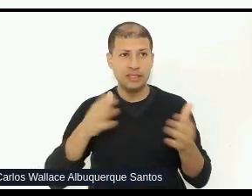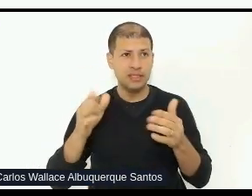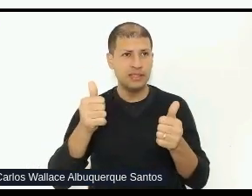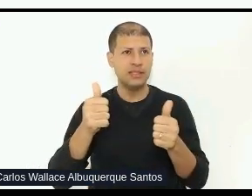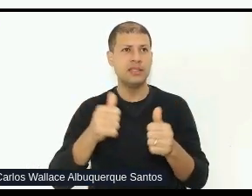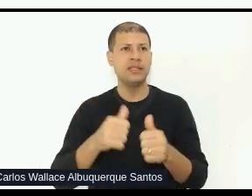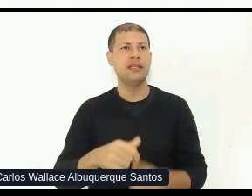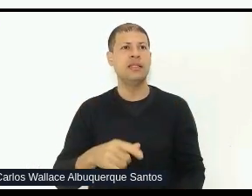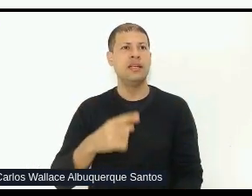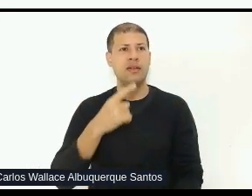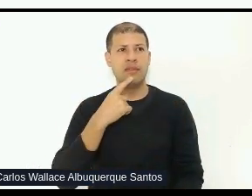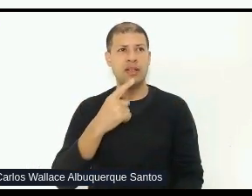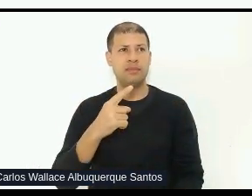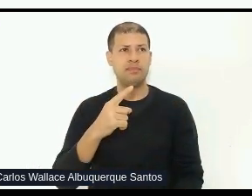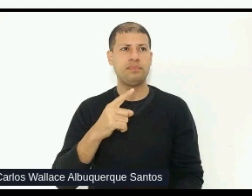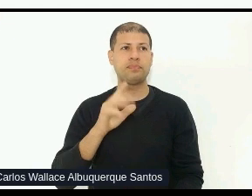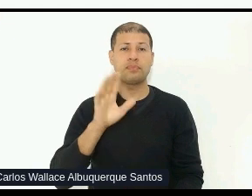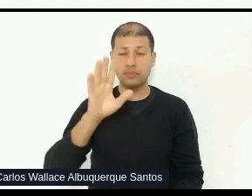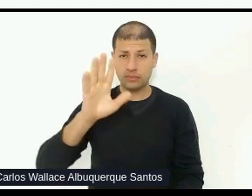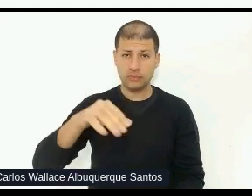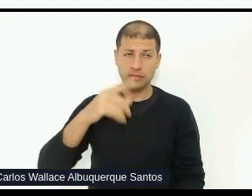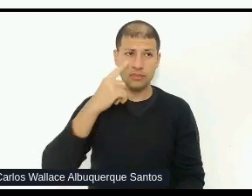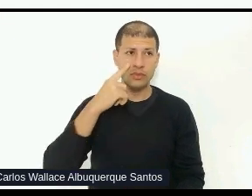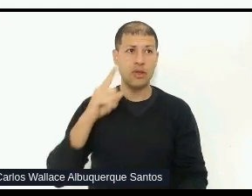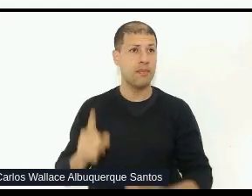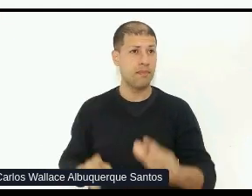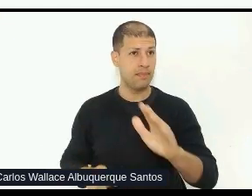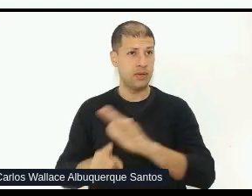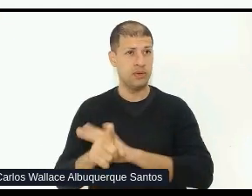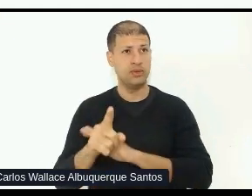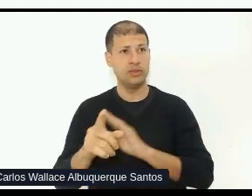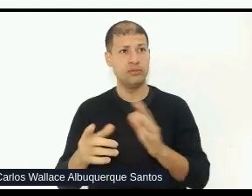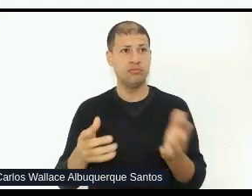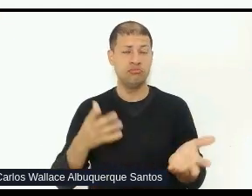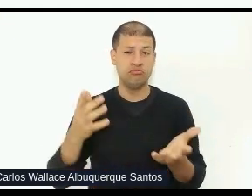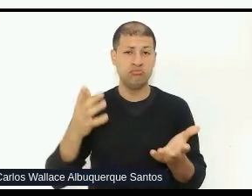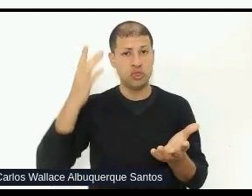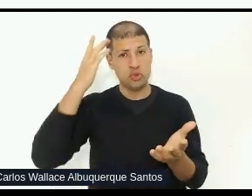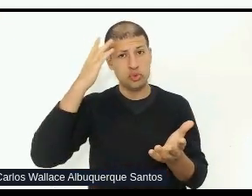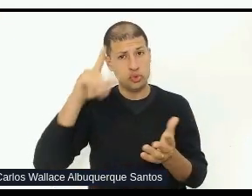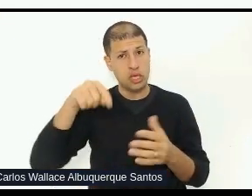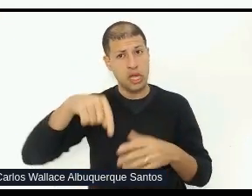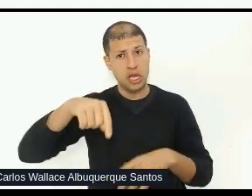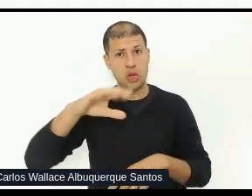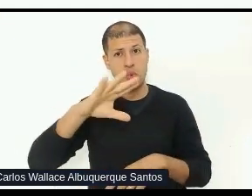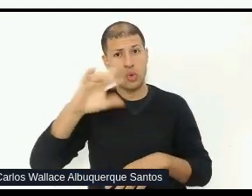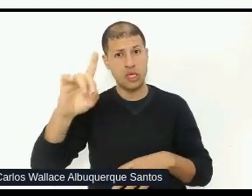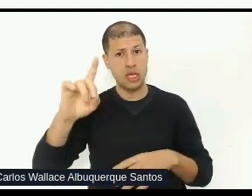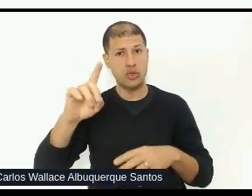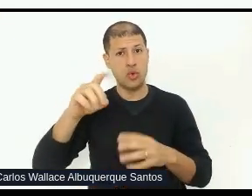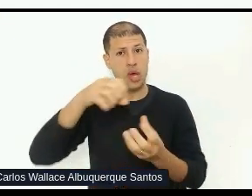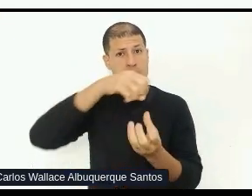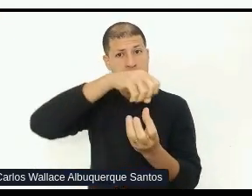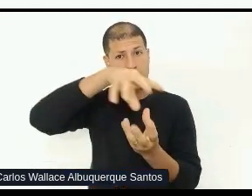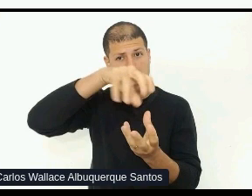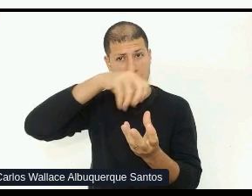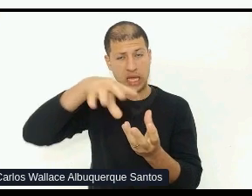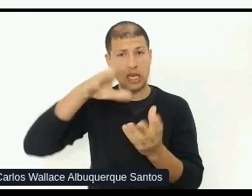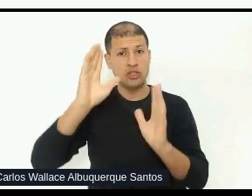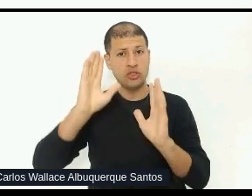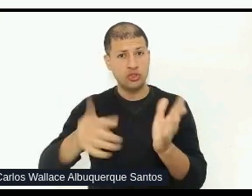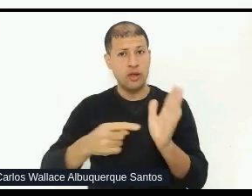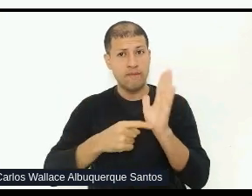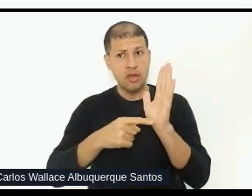Aí eu coloquei assim, meio que uma pergunta, né? Eu falei assim, não sei se os coordenadores da trilha já sinalizaram uma acolhida